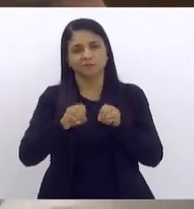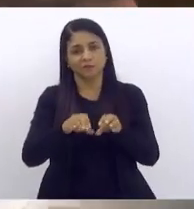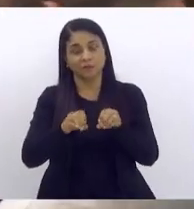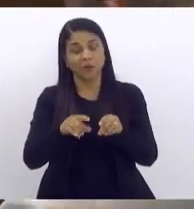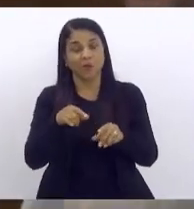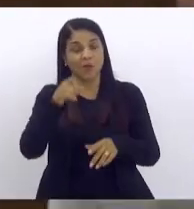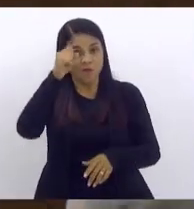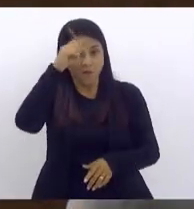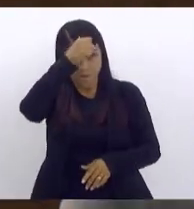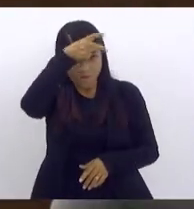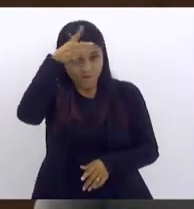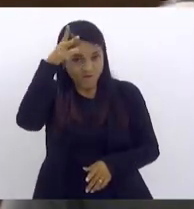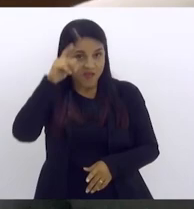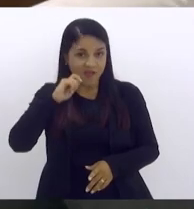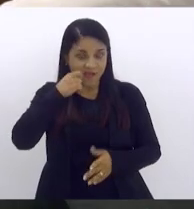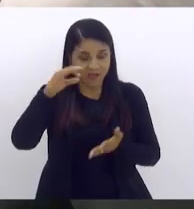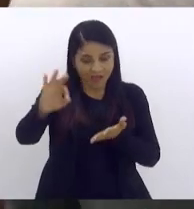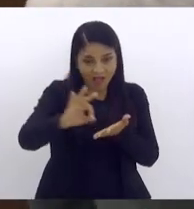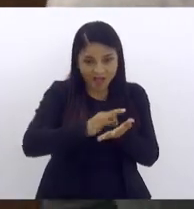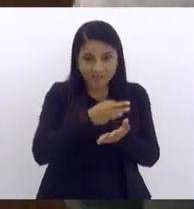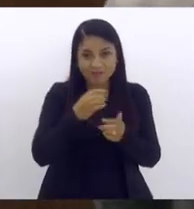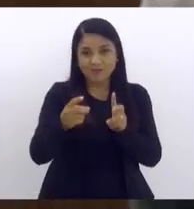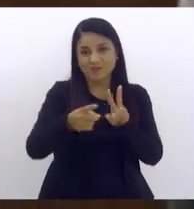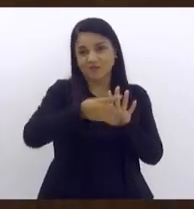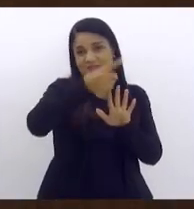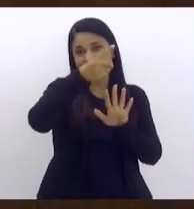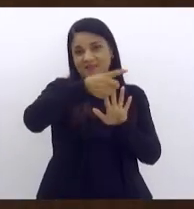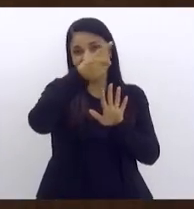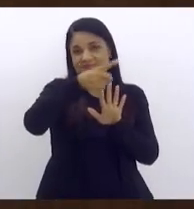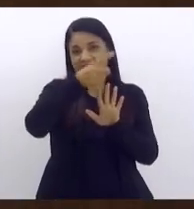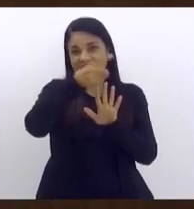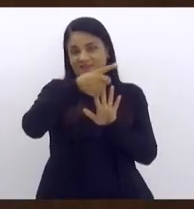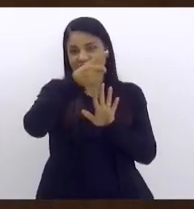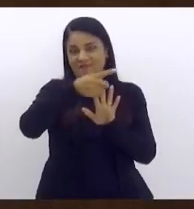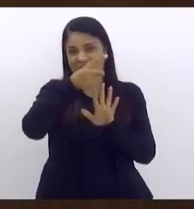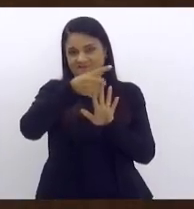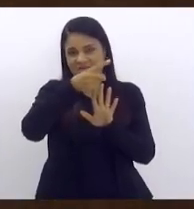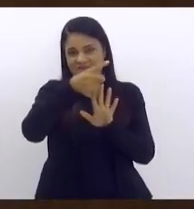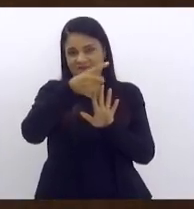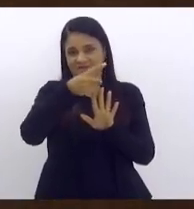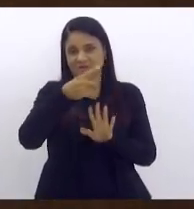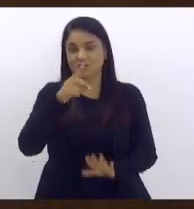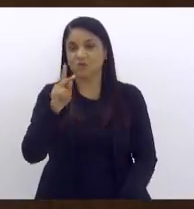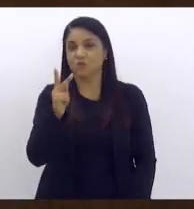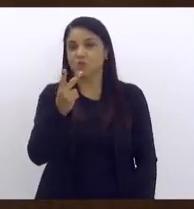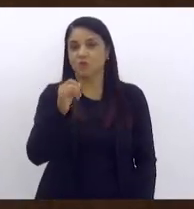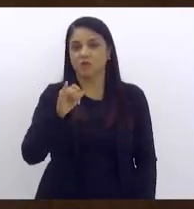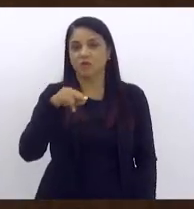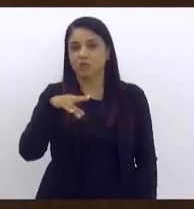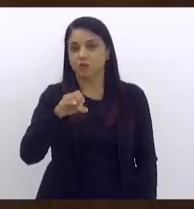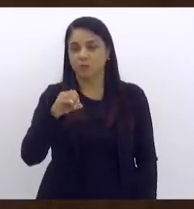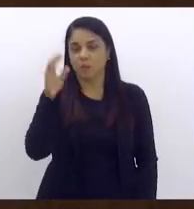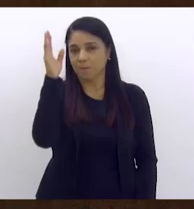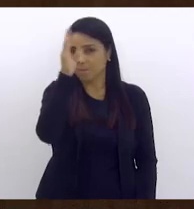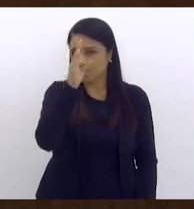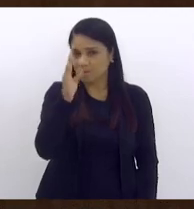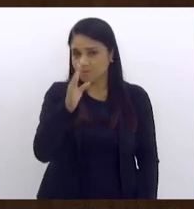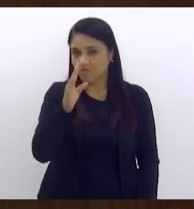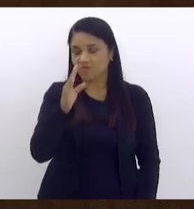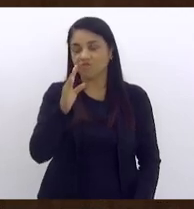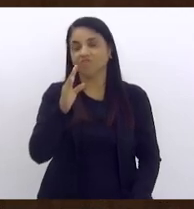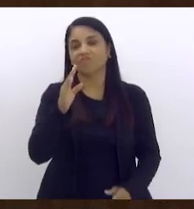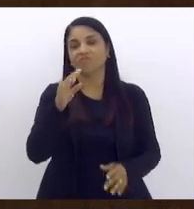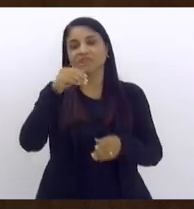um decreto fazendo com que o hino nacional brasileiro seja executado nas escolas do município.